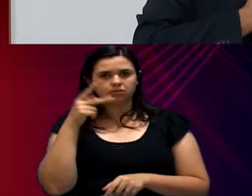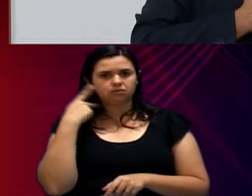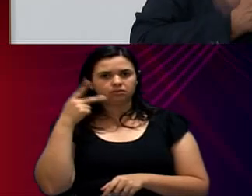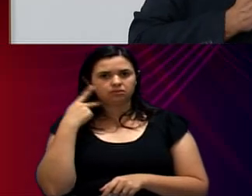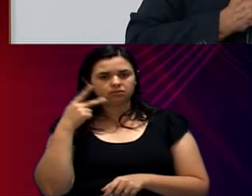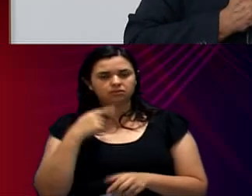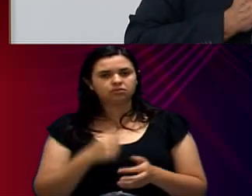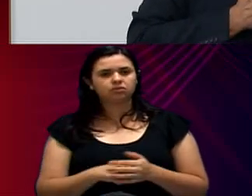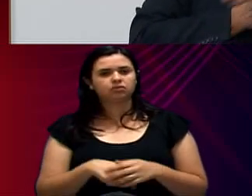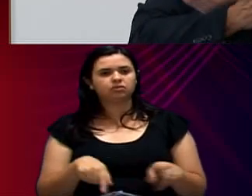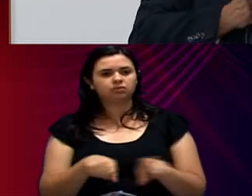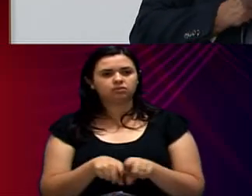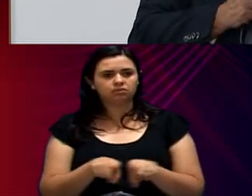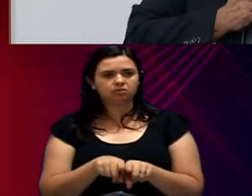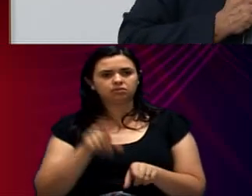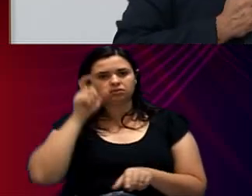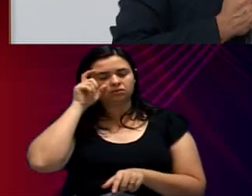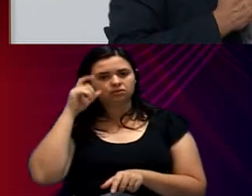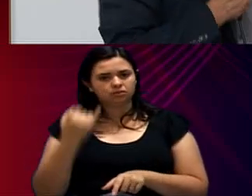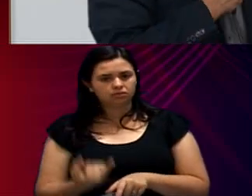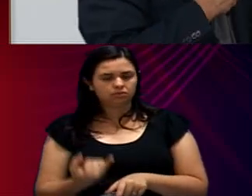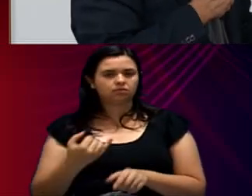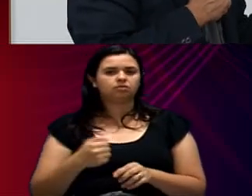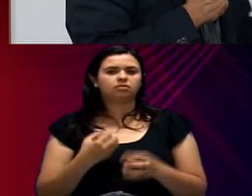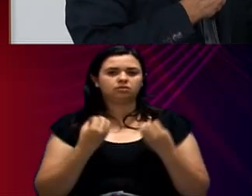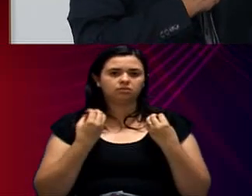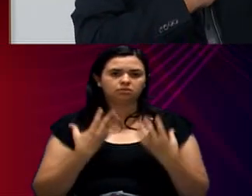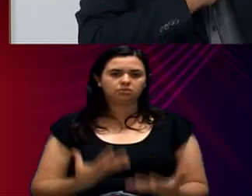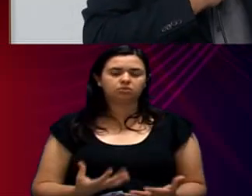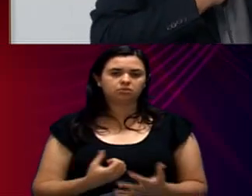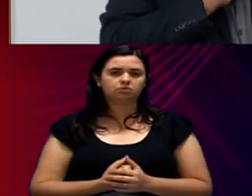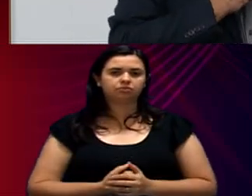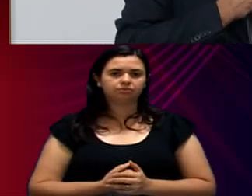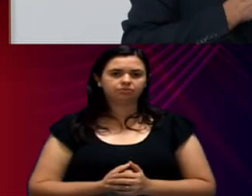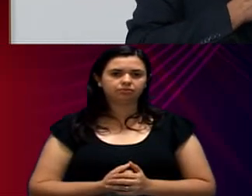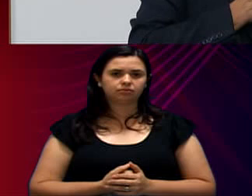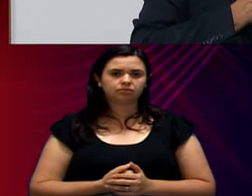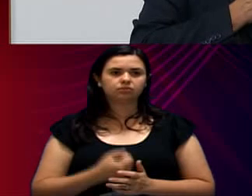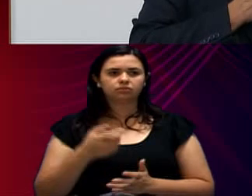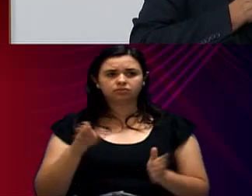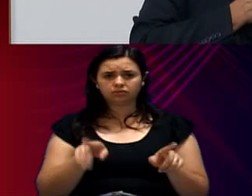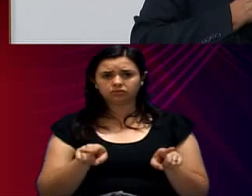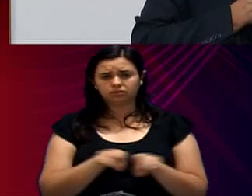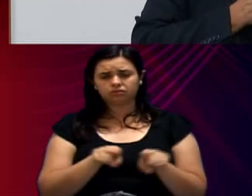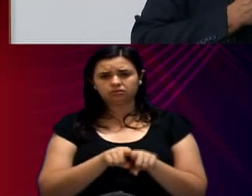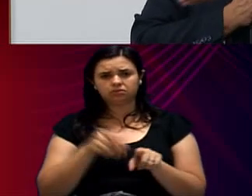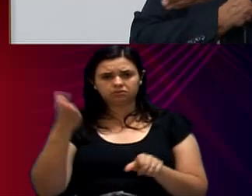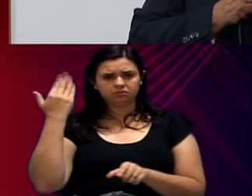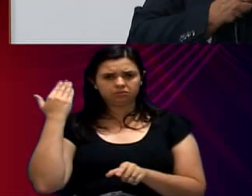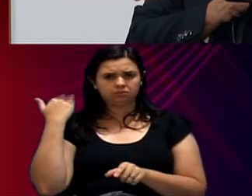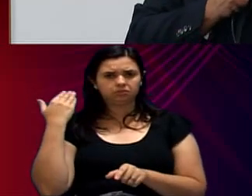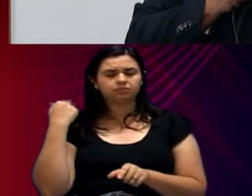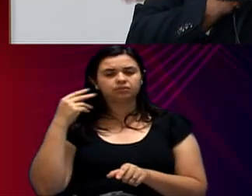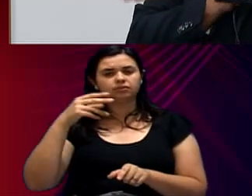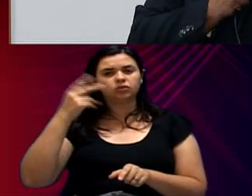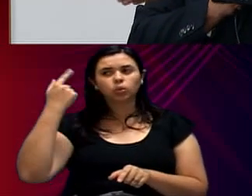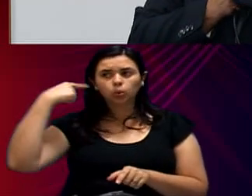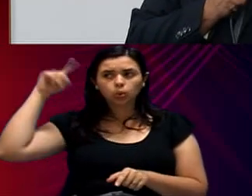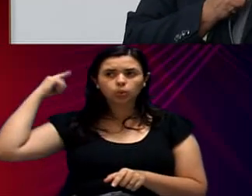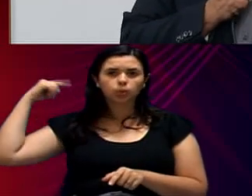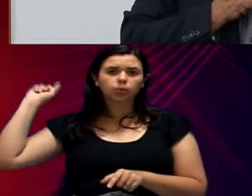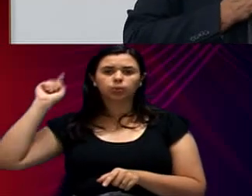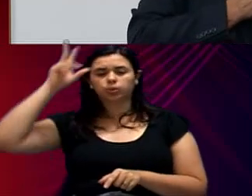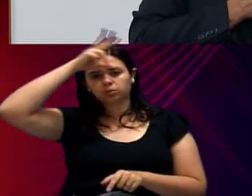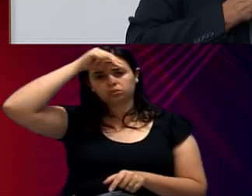tem tantos outros vereadores, Yara também, que é vereador junto com meu pai. E graças ao Renato Ambra, graças ao Vitor Lipe, e hoje graças ainda temos um dos melhores prefeitos